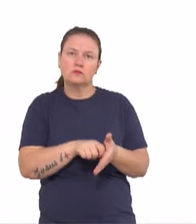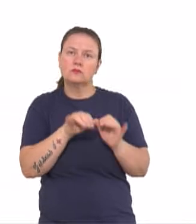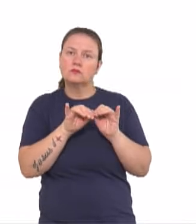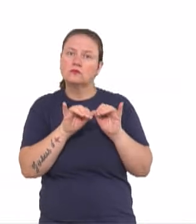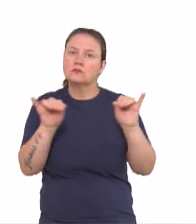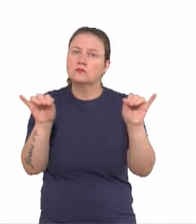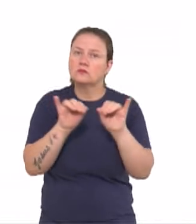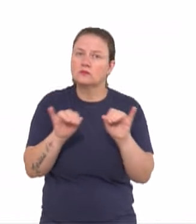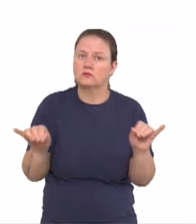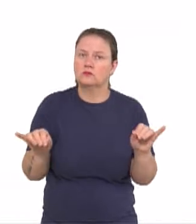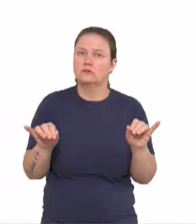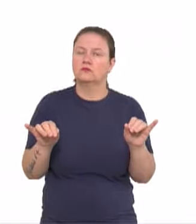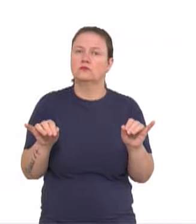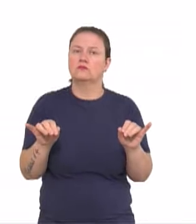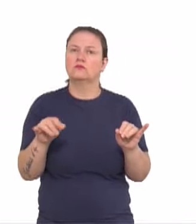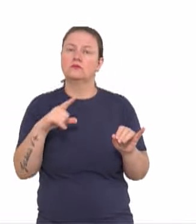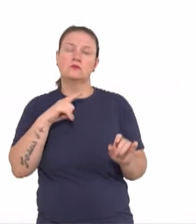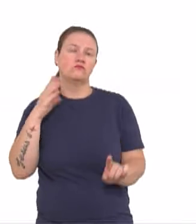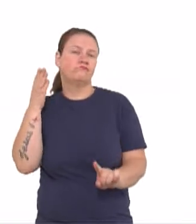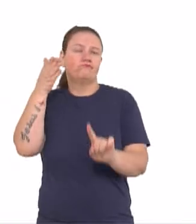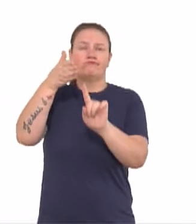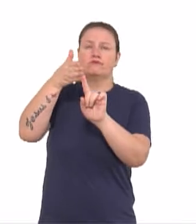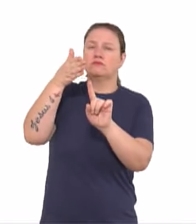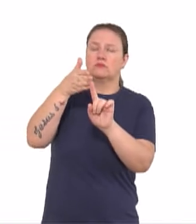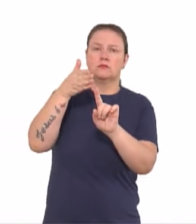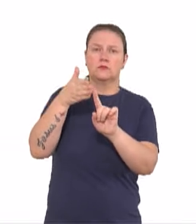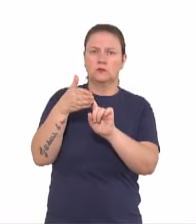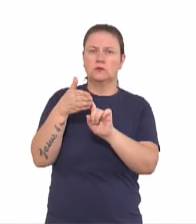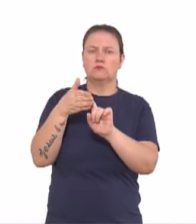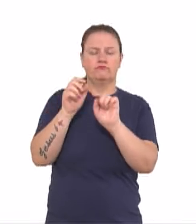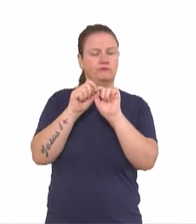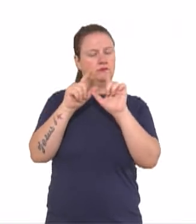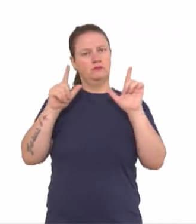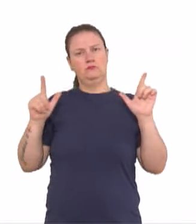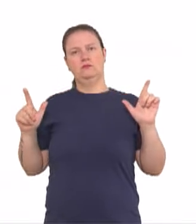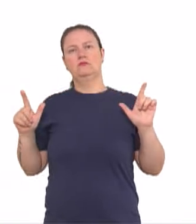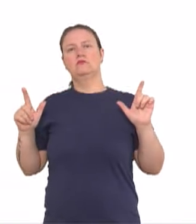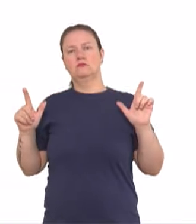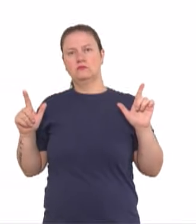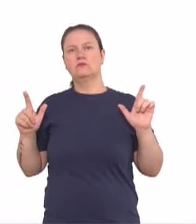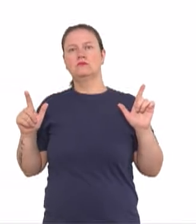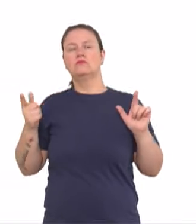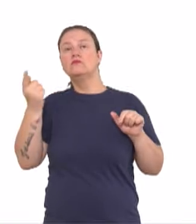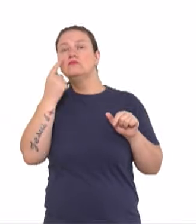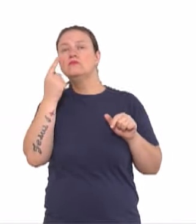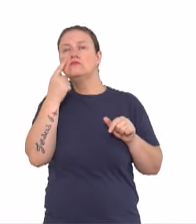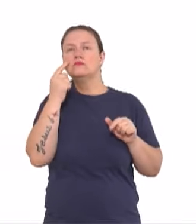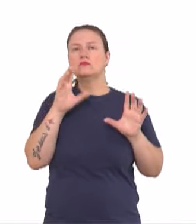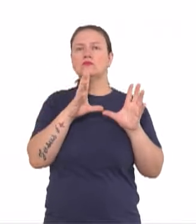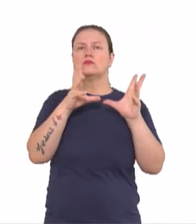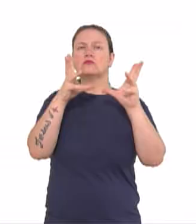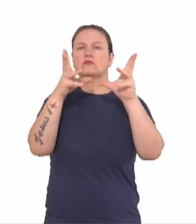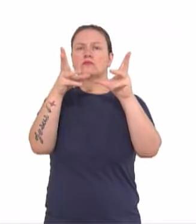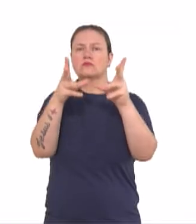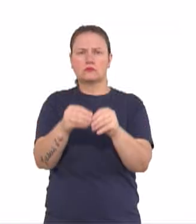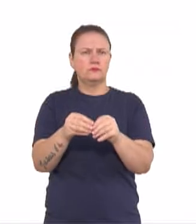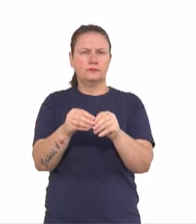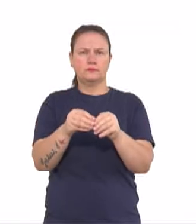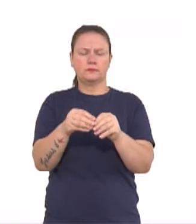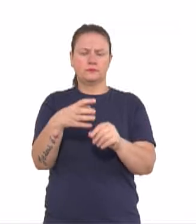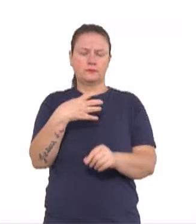que ela tem ali uma intenção, uma intencionalidade. Né? Então, a gente já viu que todos os discursos,